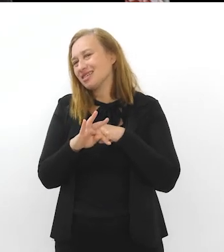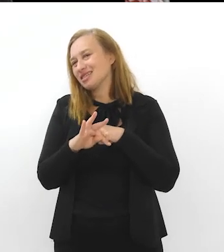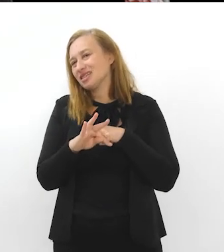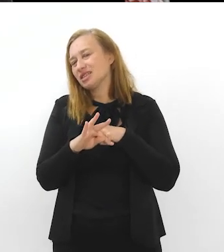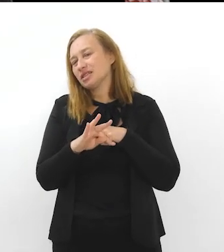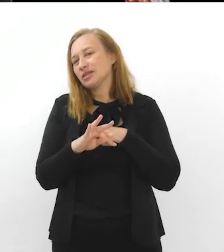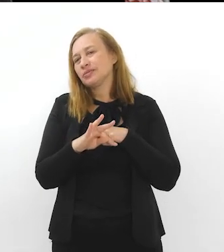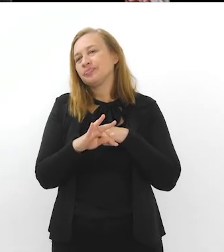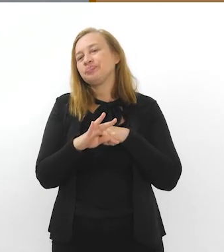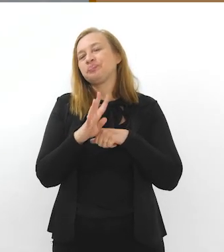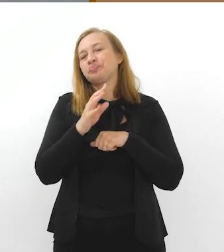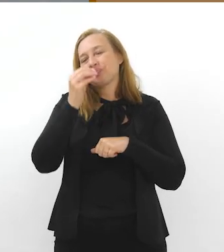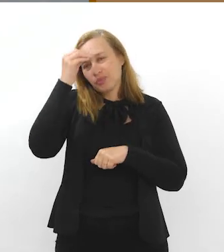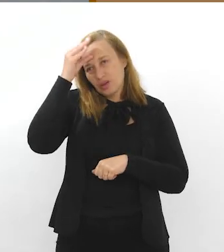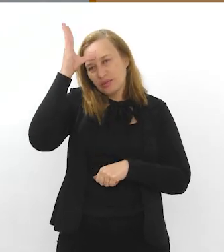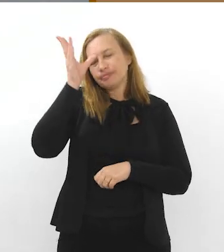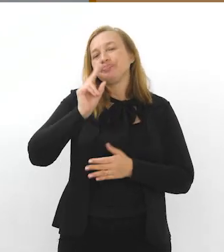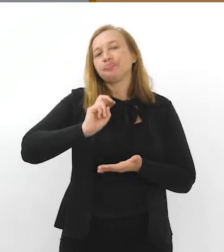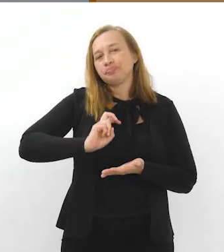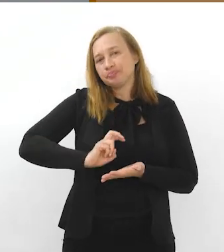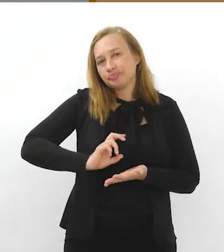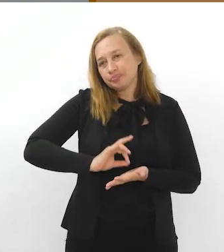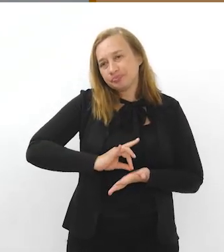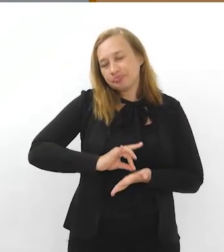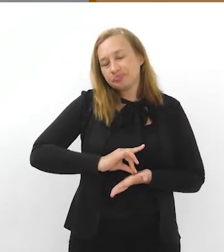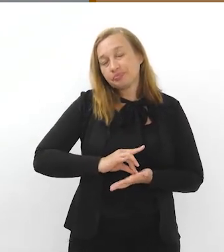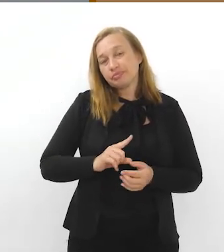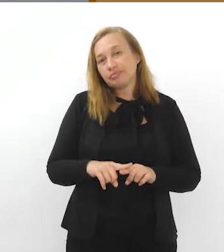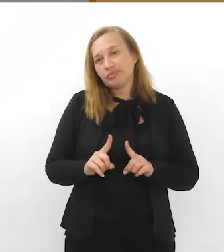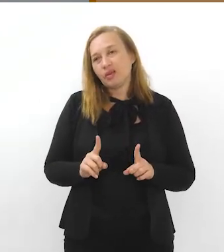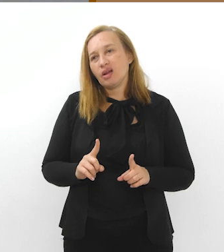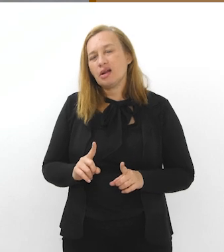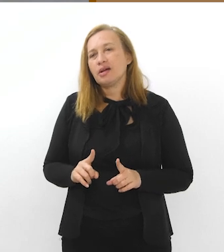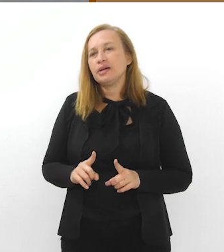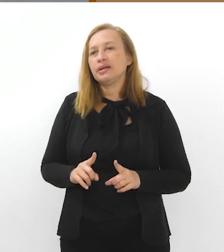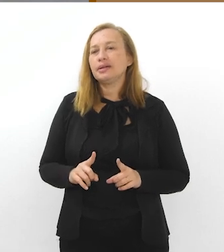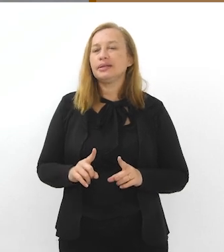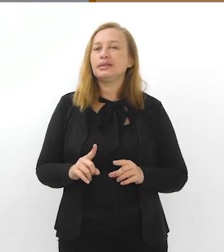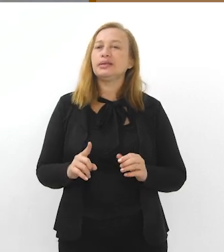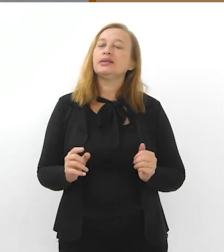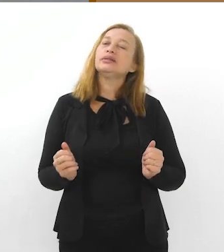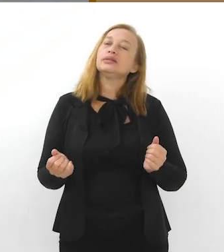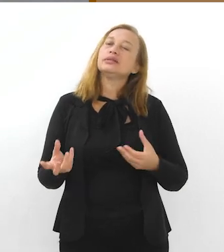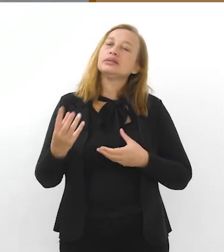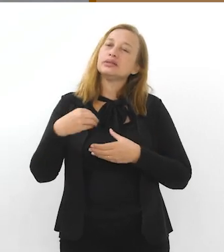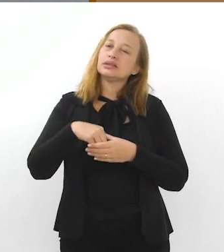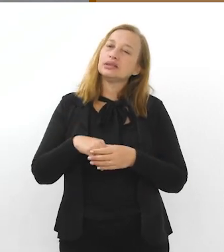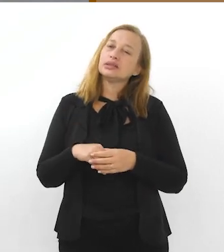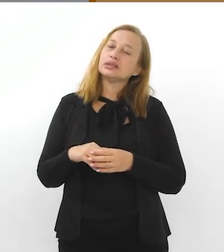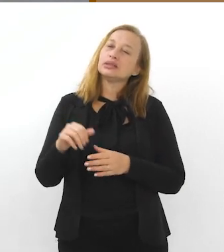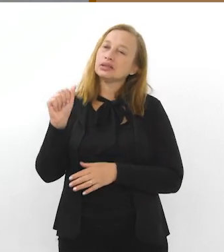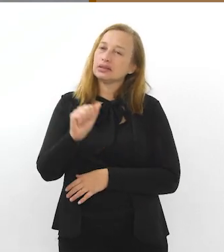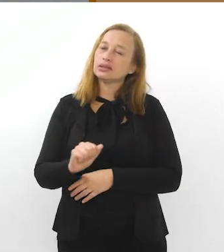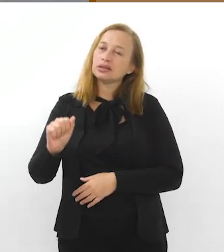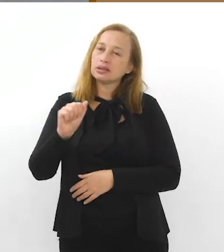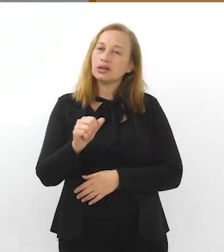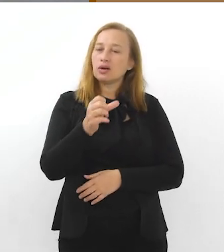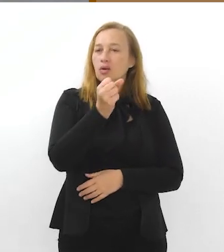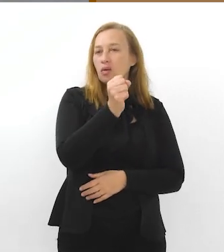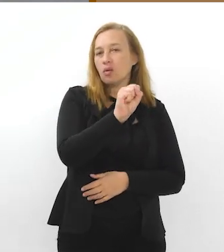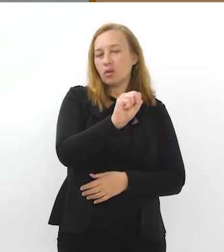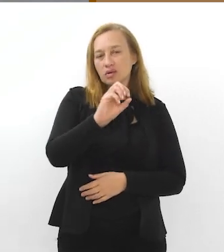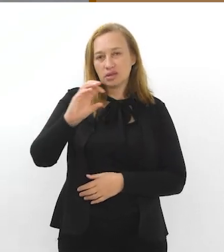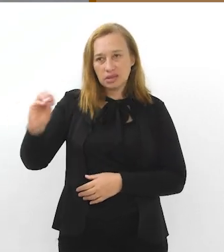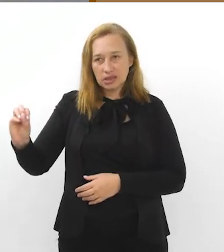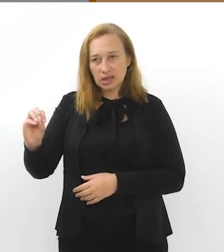técnica, de conhecimento mesmo, né? Mas entre nós da associação, porque nós somos 800